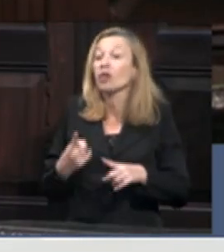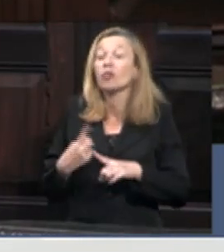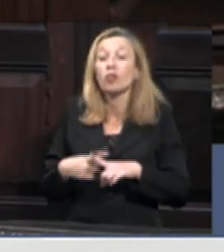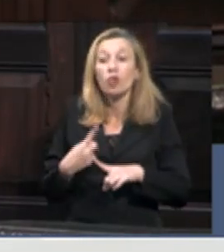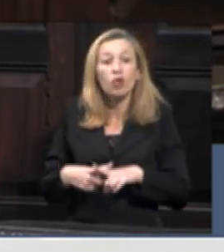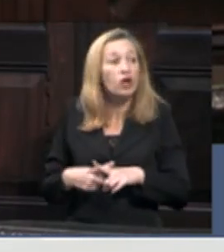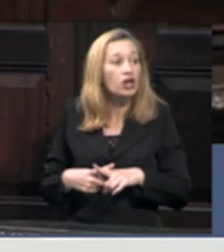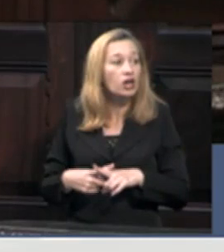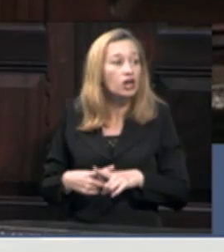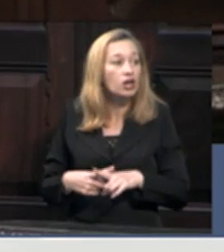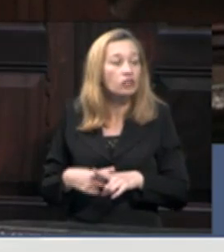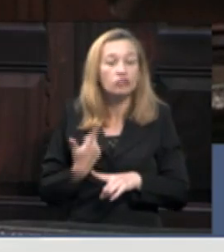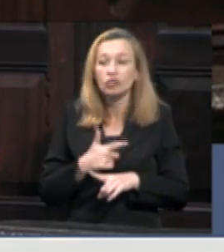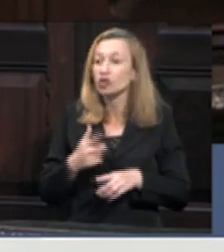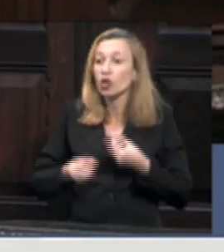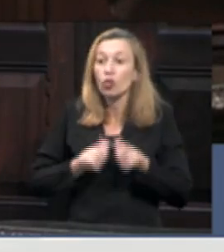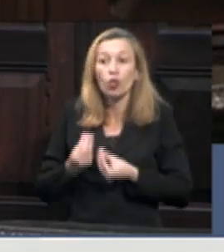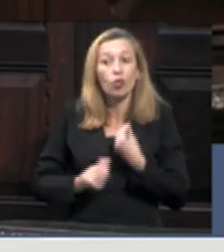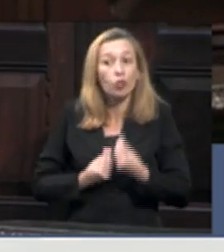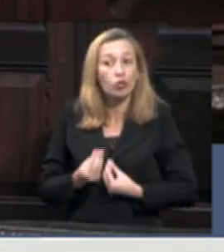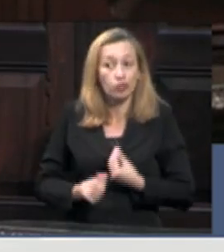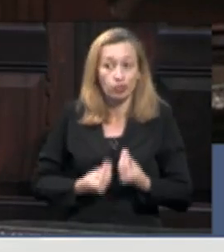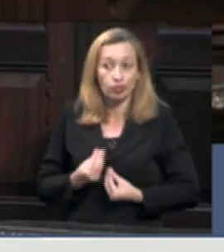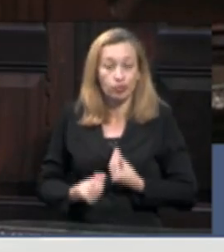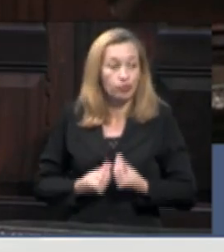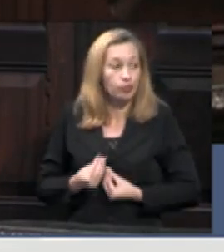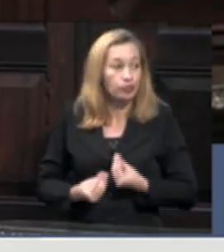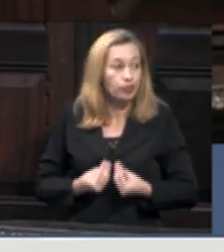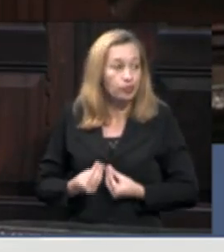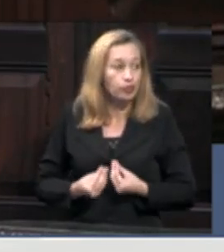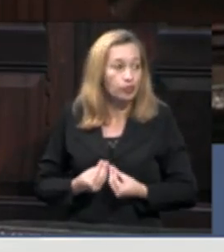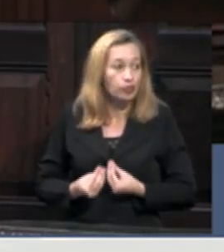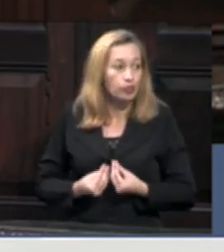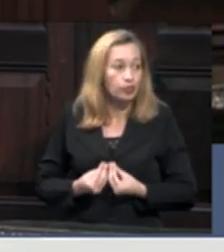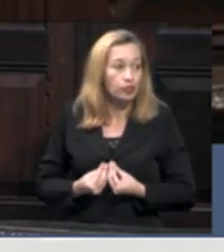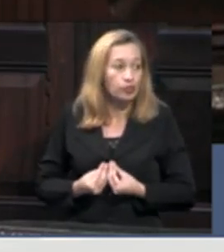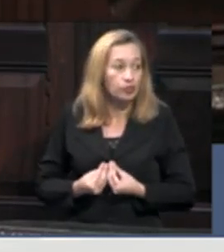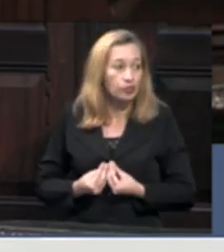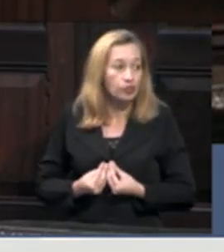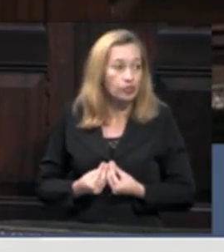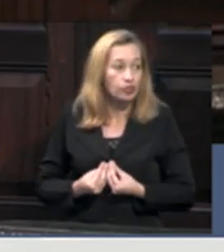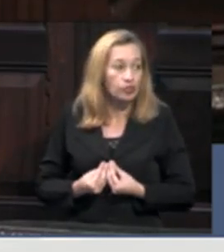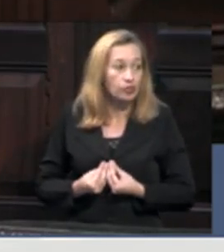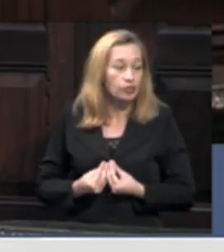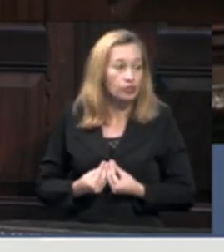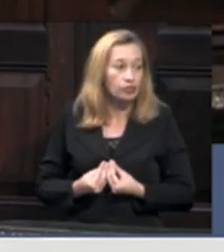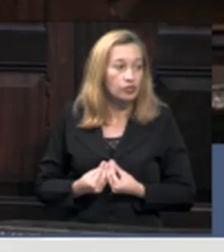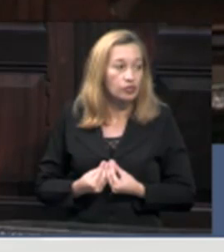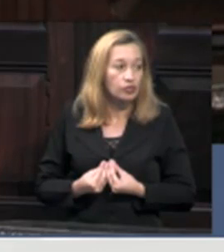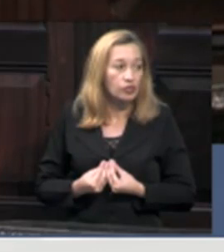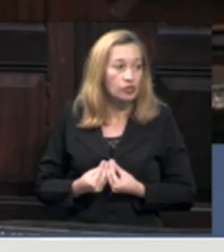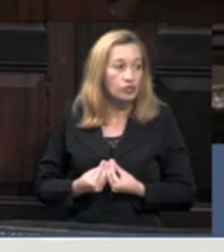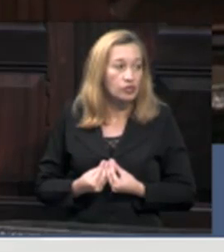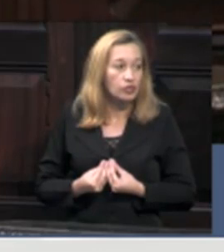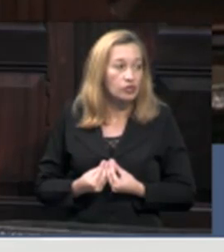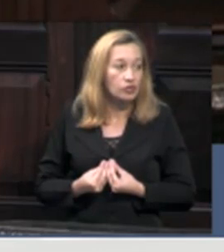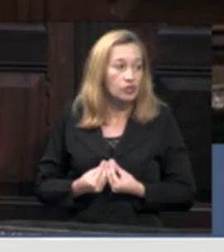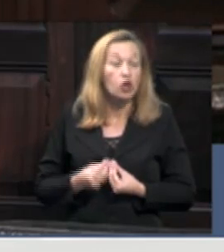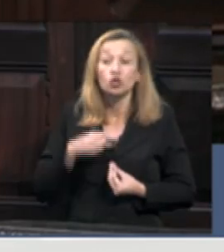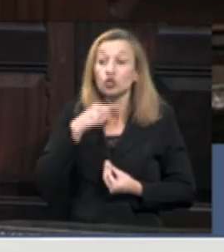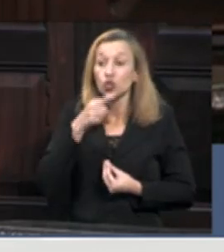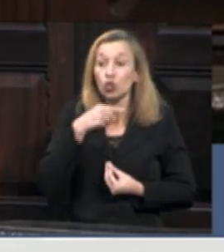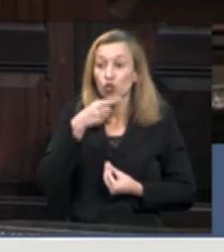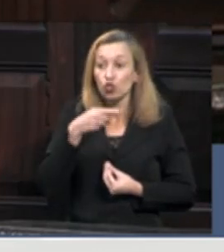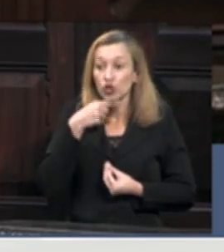porque não haverá como, com o grau de incerteza que nós temos na